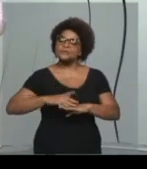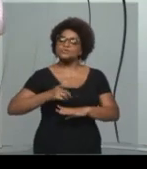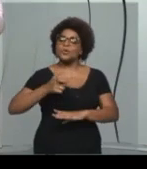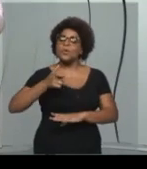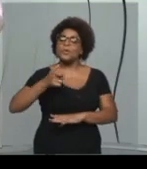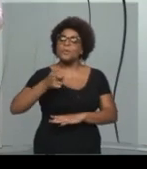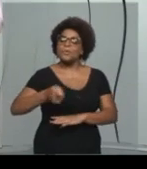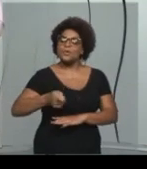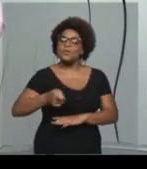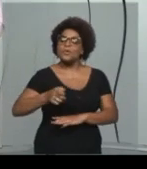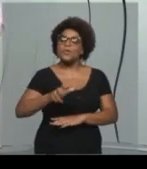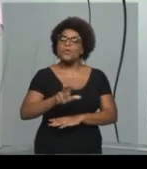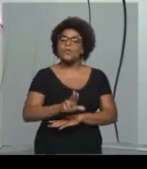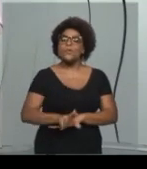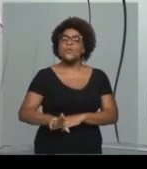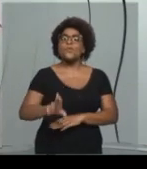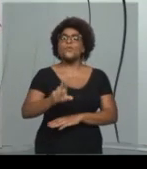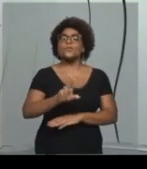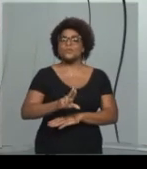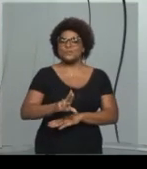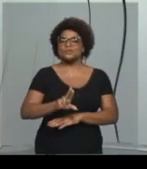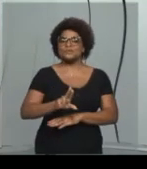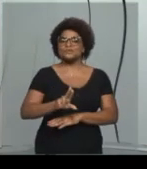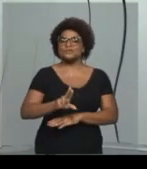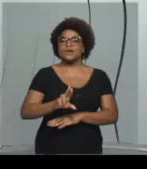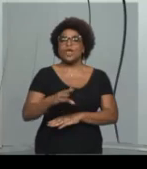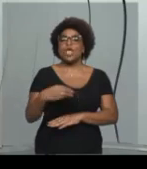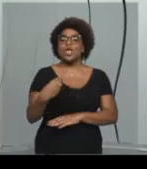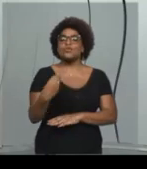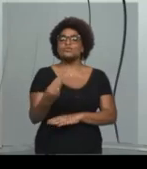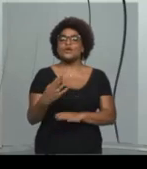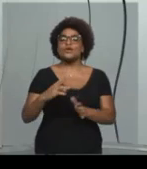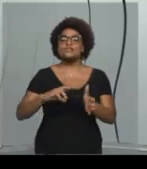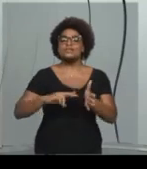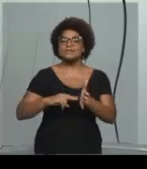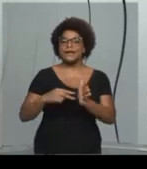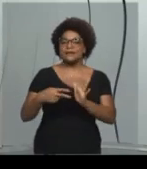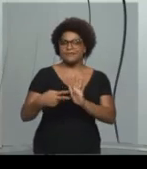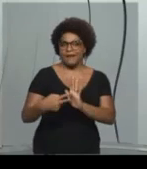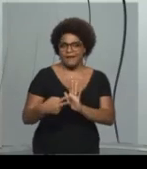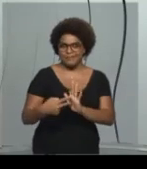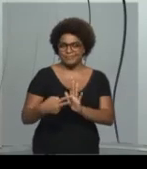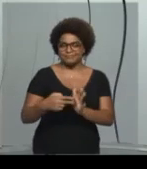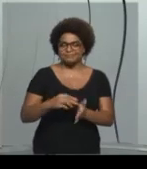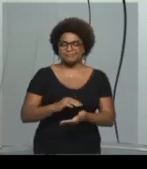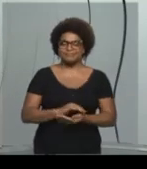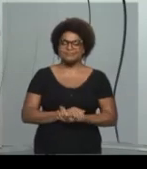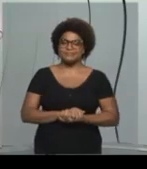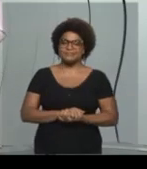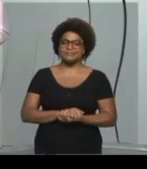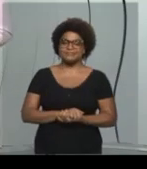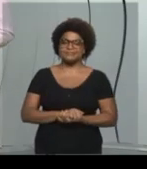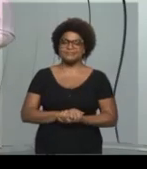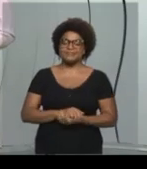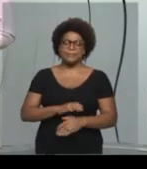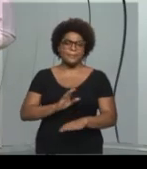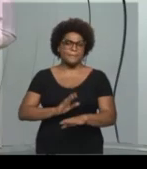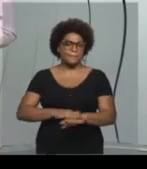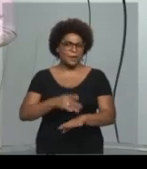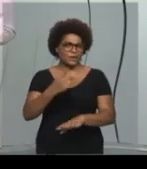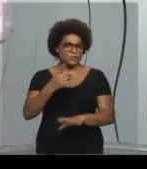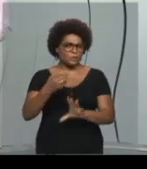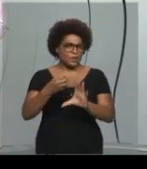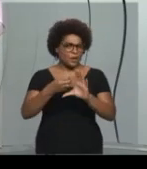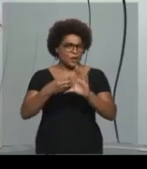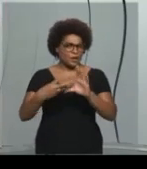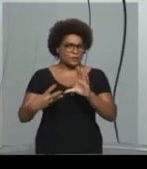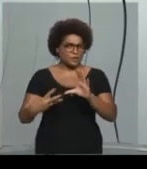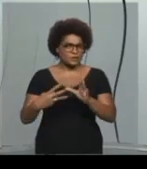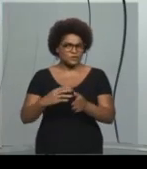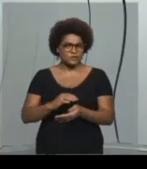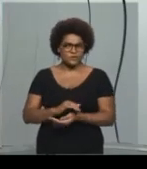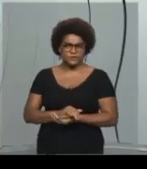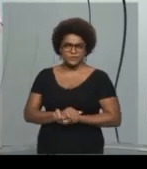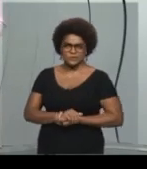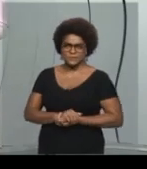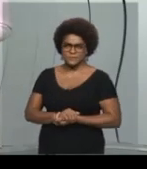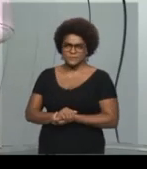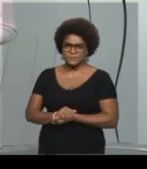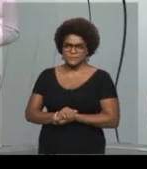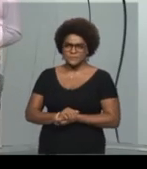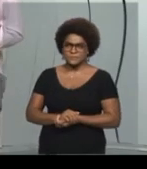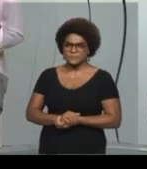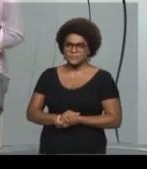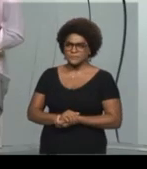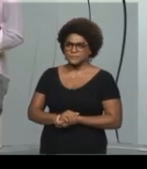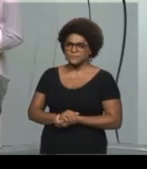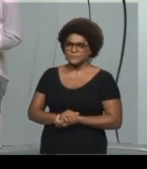ou para significar algo. Vamos a mais uma característica, que é a seguinte: a indústria